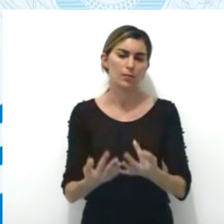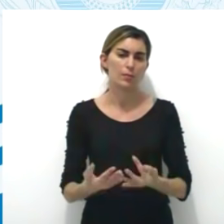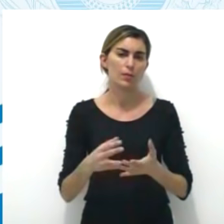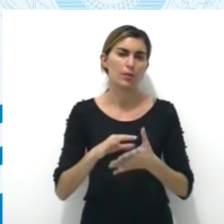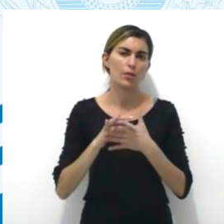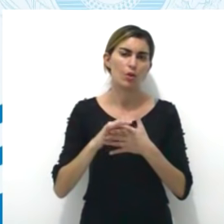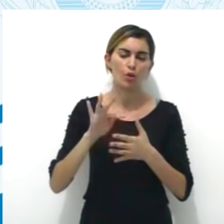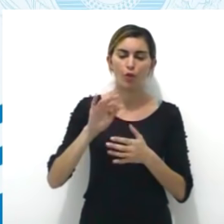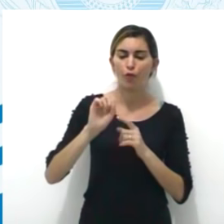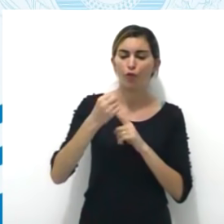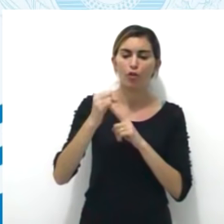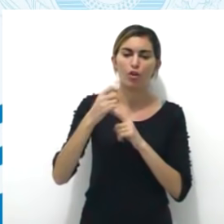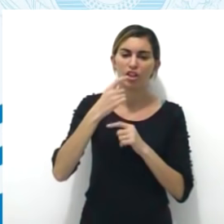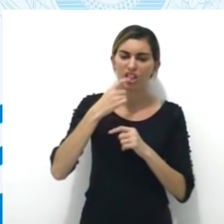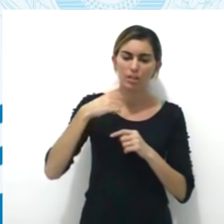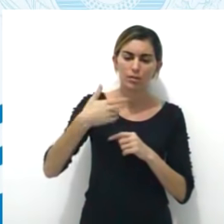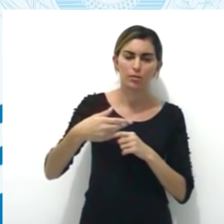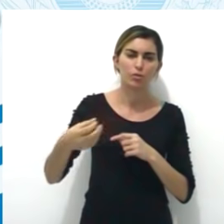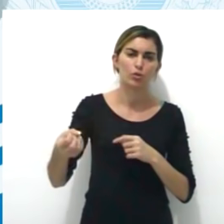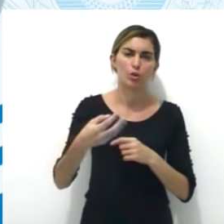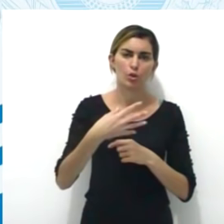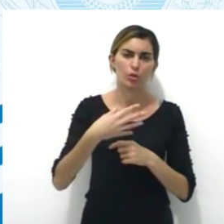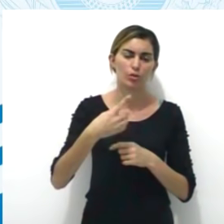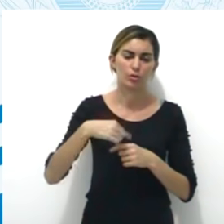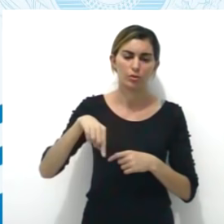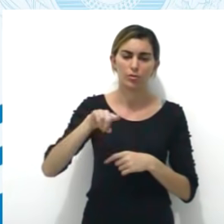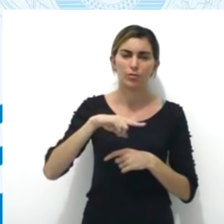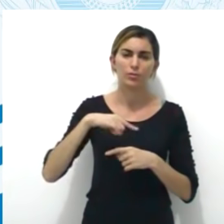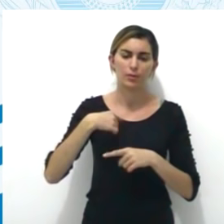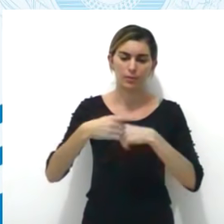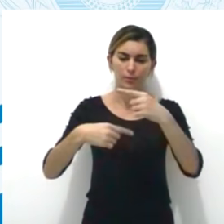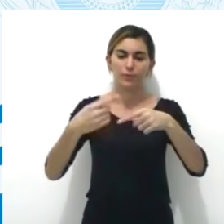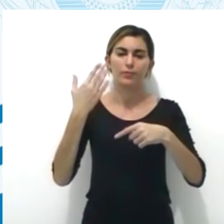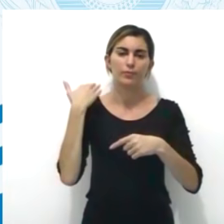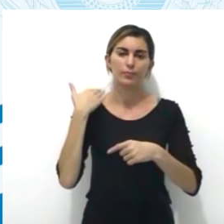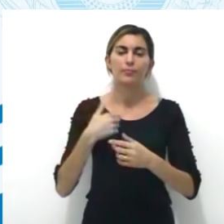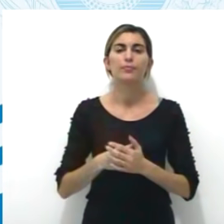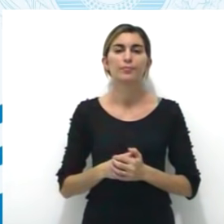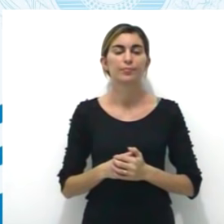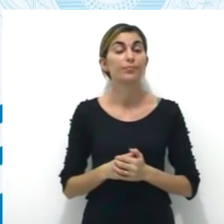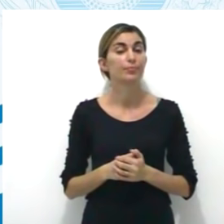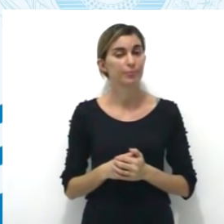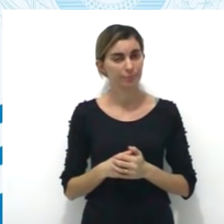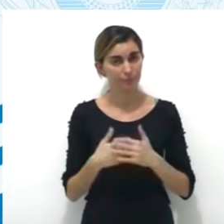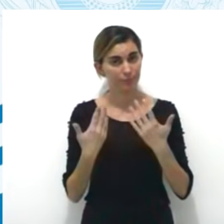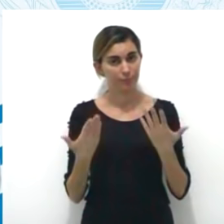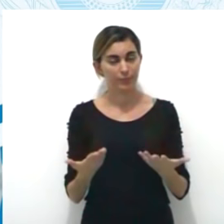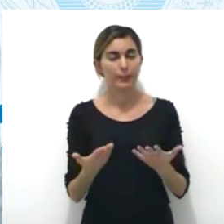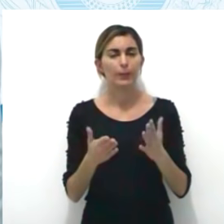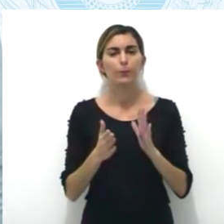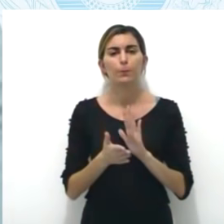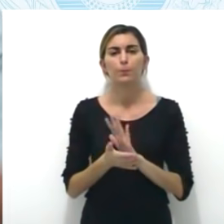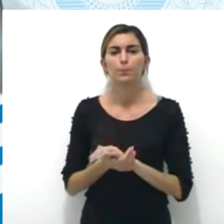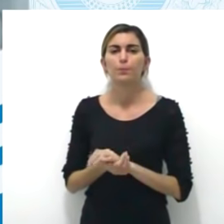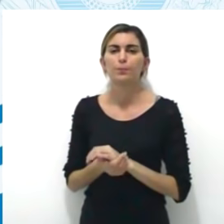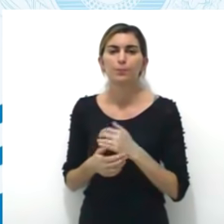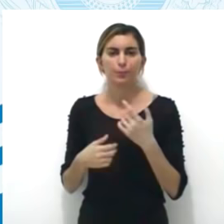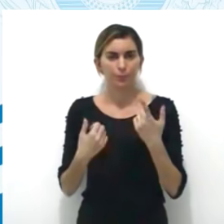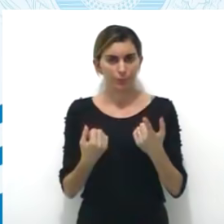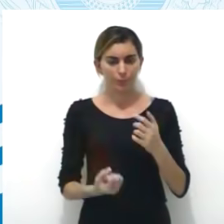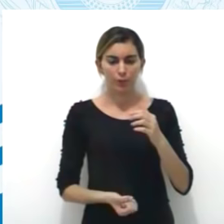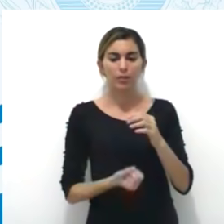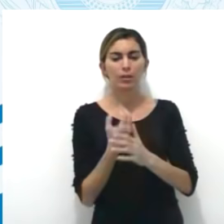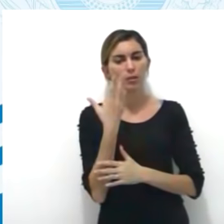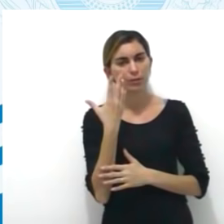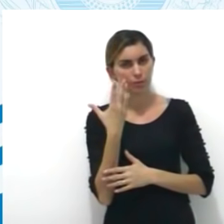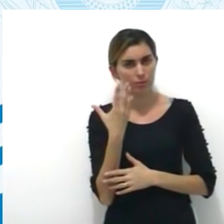Explicar a presença dos fósseis dos nossos supostos ancestrais, né? Então,